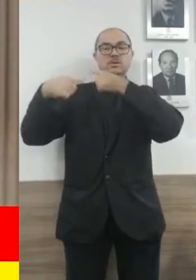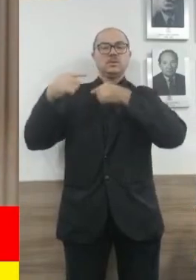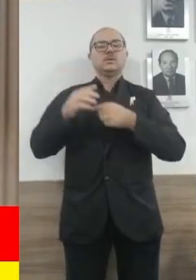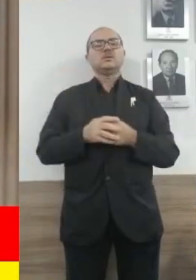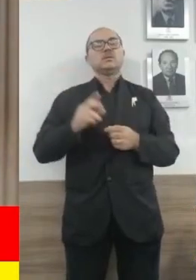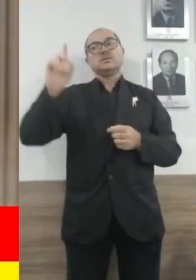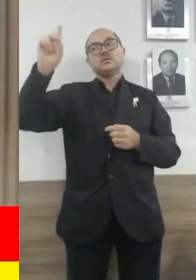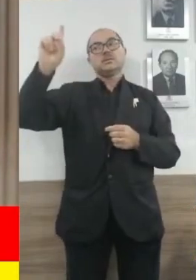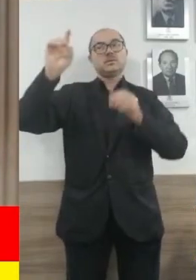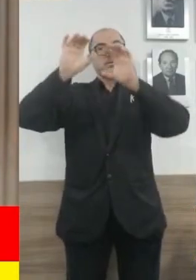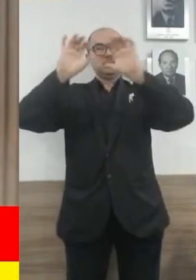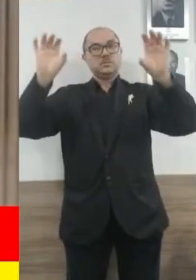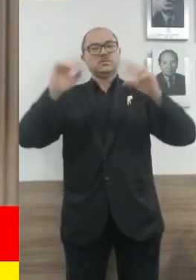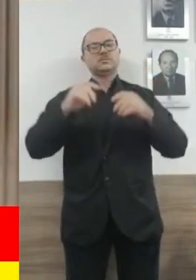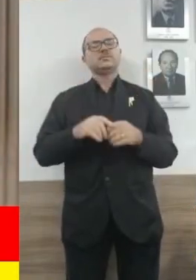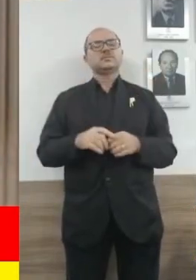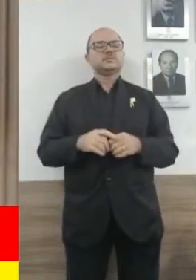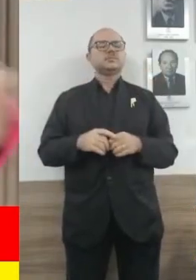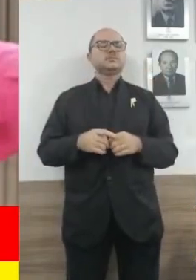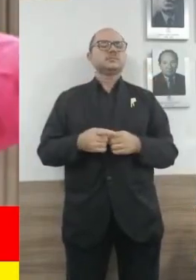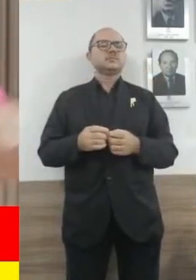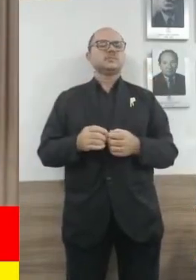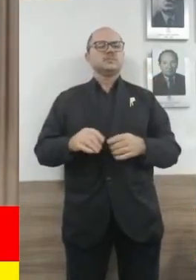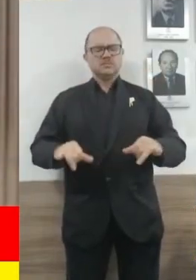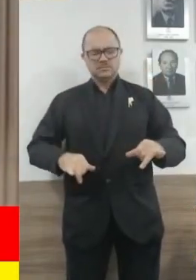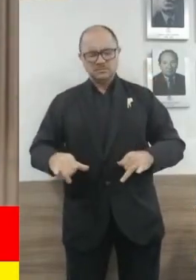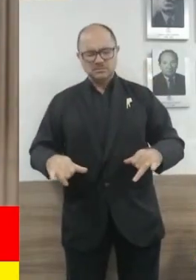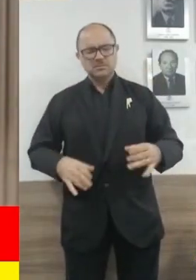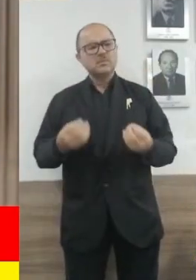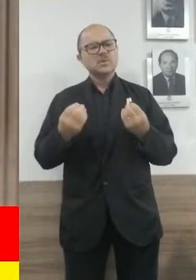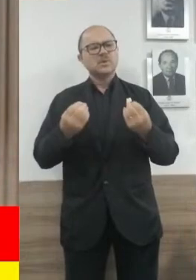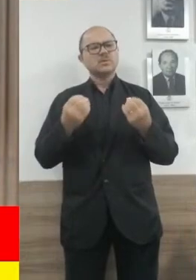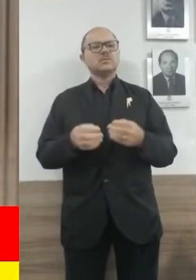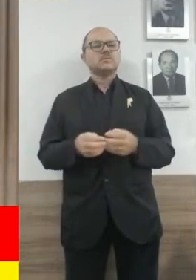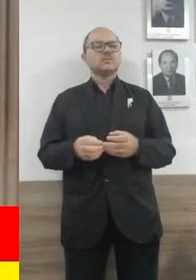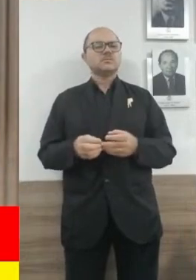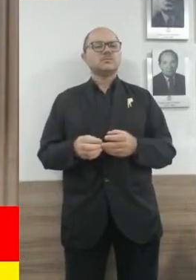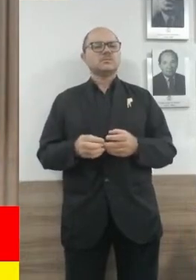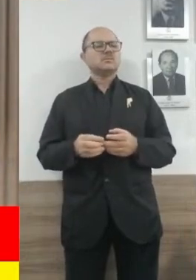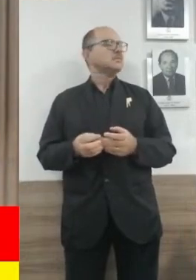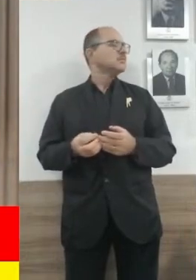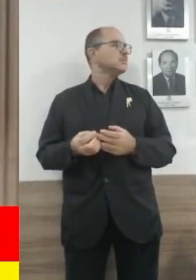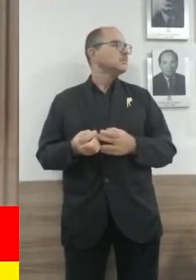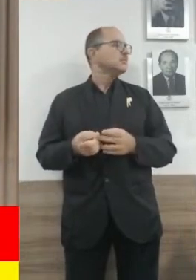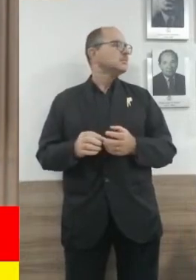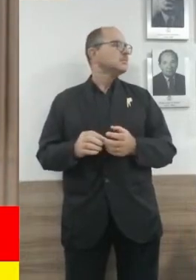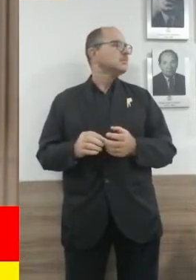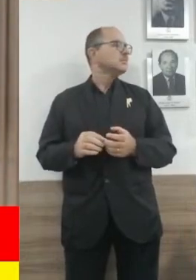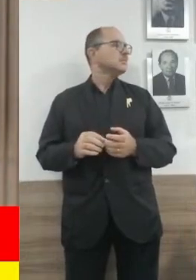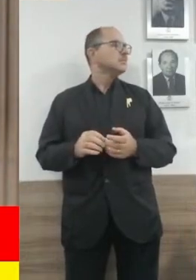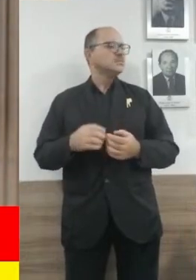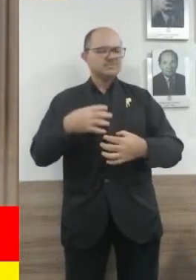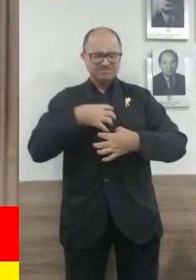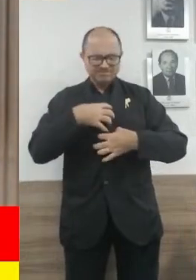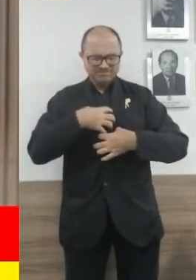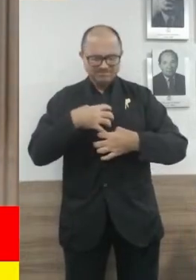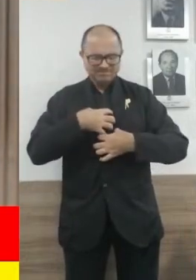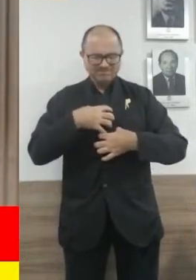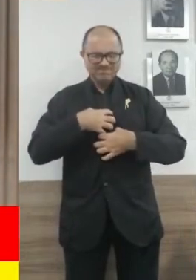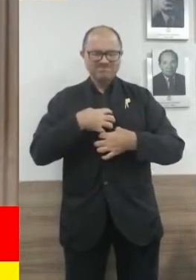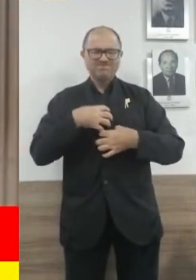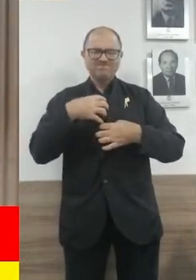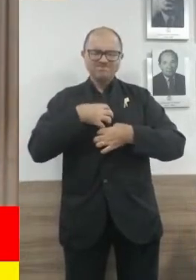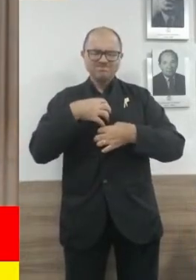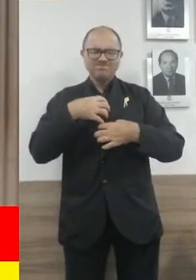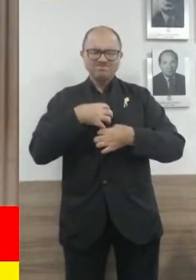de cima ela já veio para sofrer Sinto muito